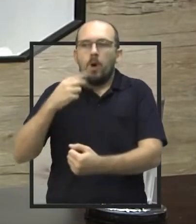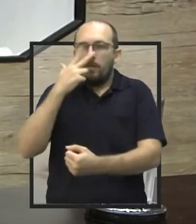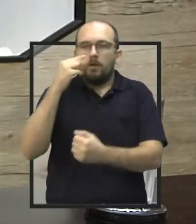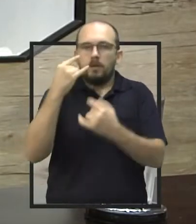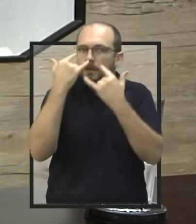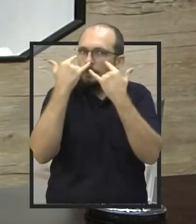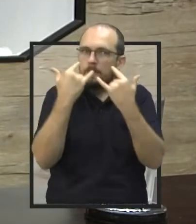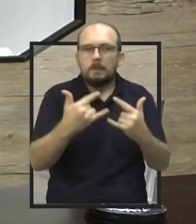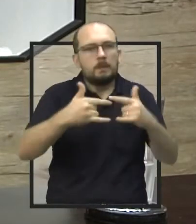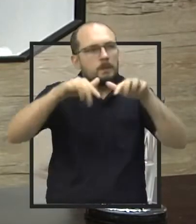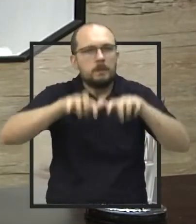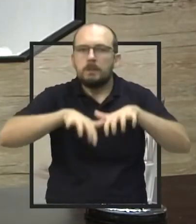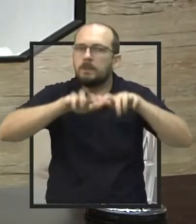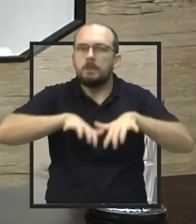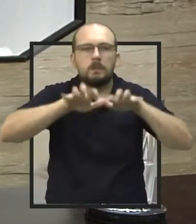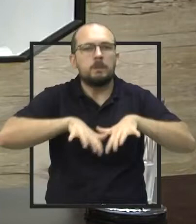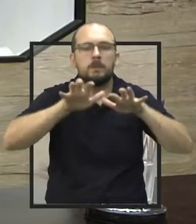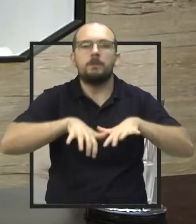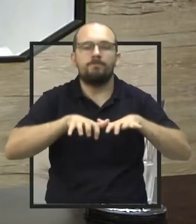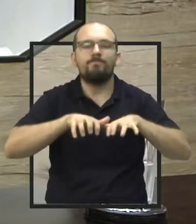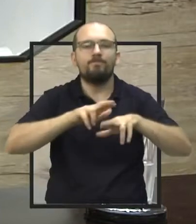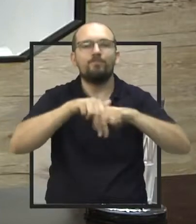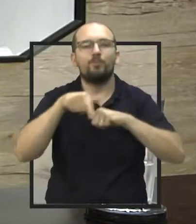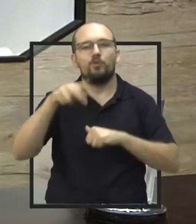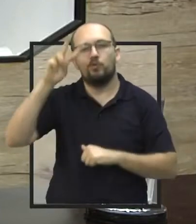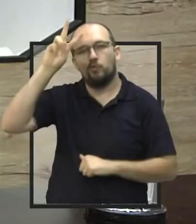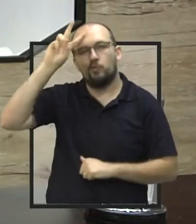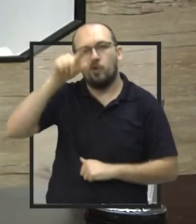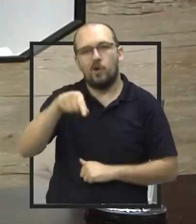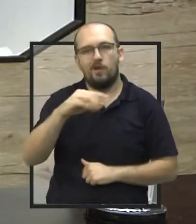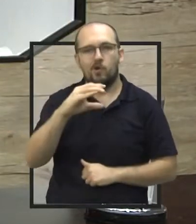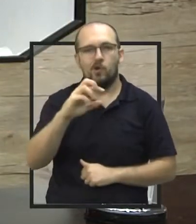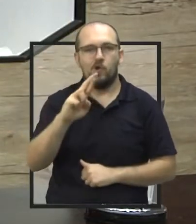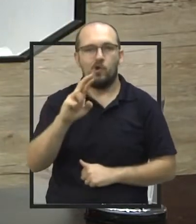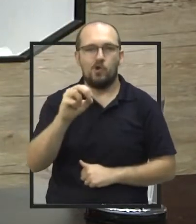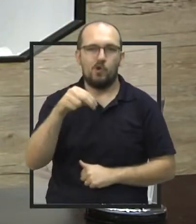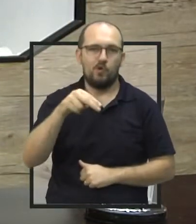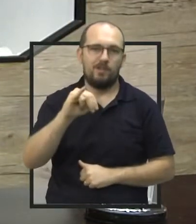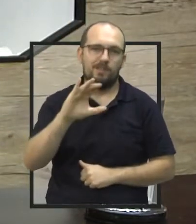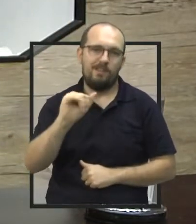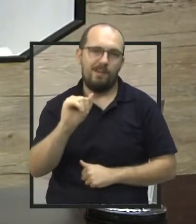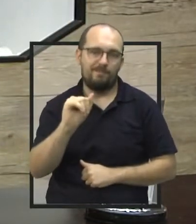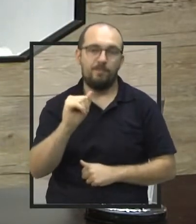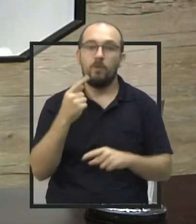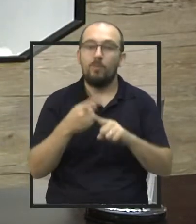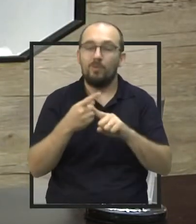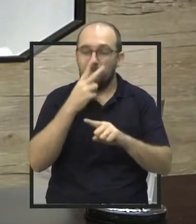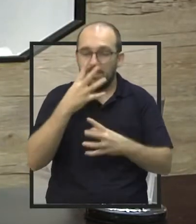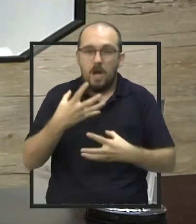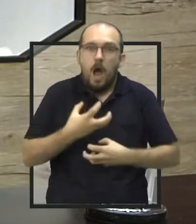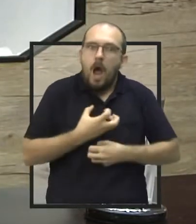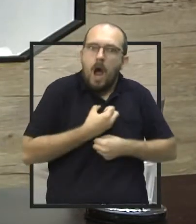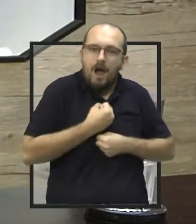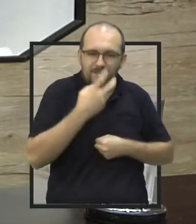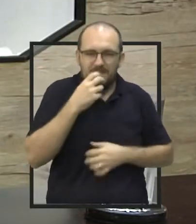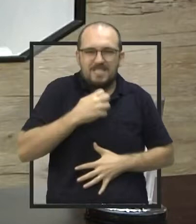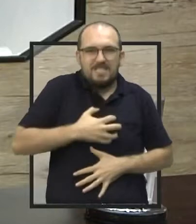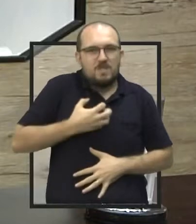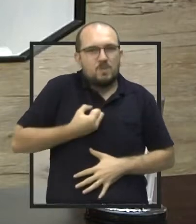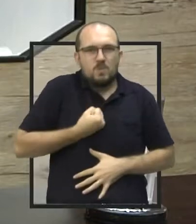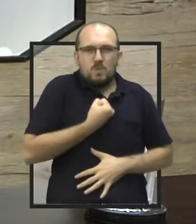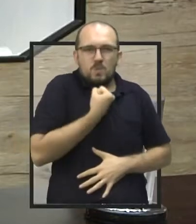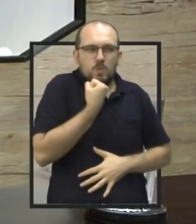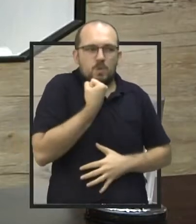você? A escrita, para mim, eu escrevo desde muito criança, assim, textos literários mesmo. Desde os 6 anos eu